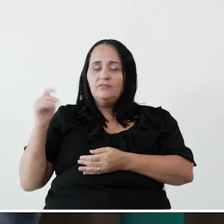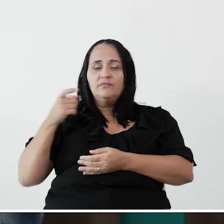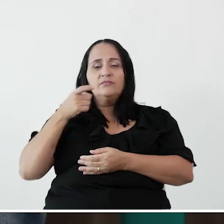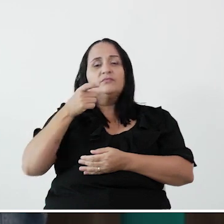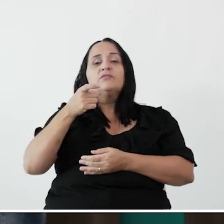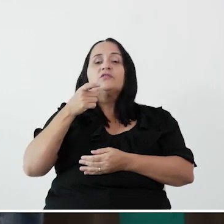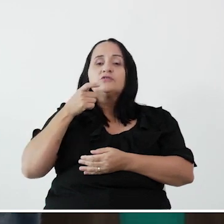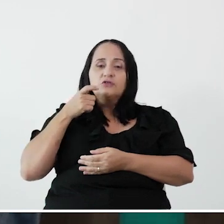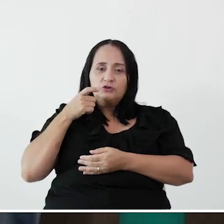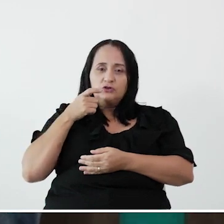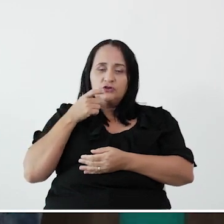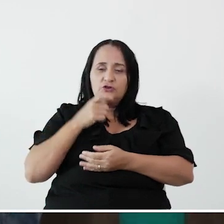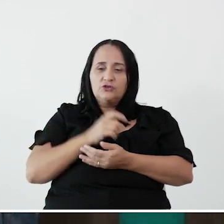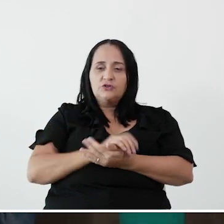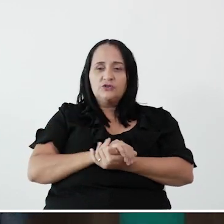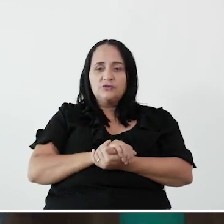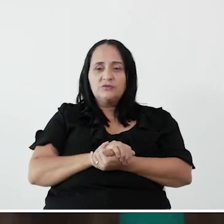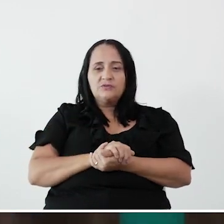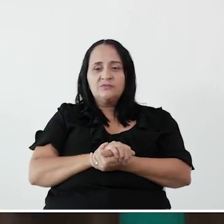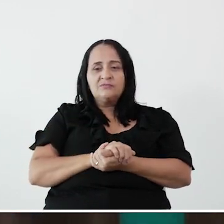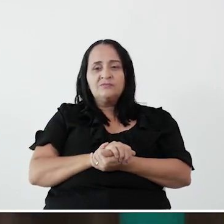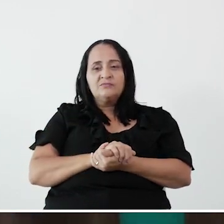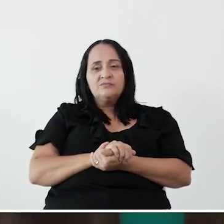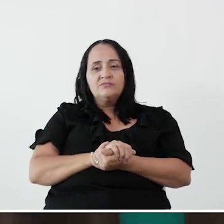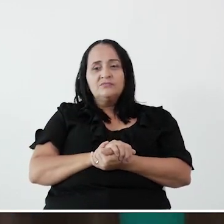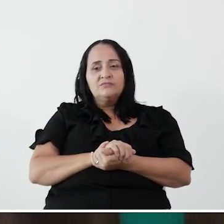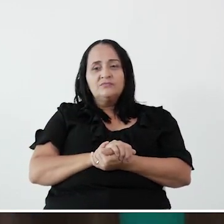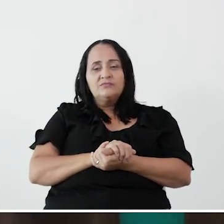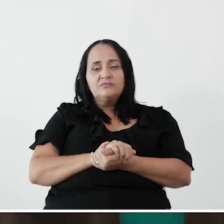horizontal é o eixo das